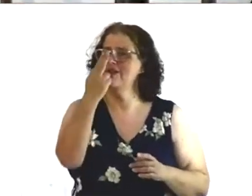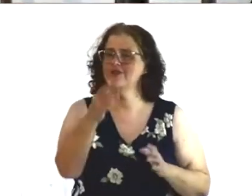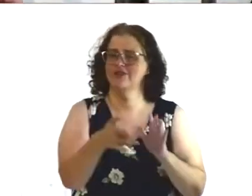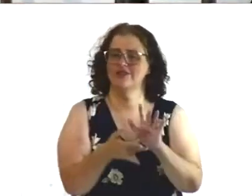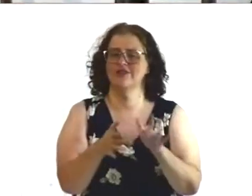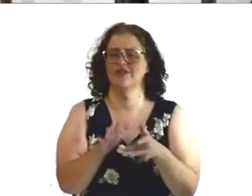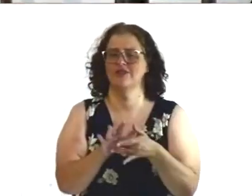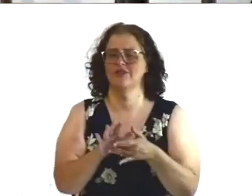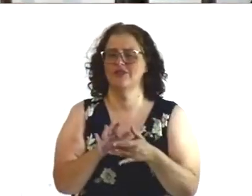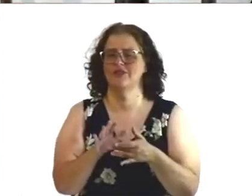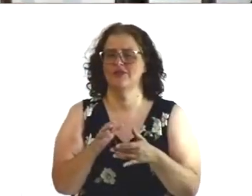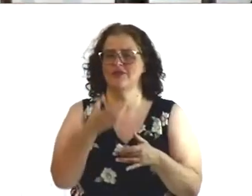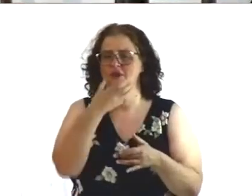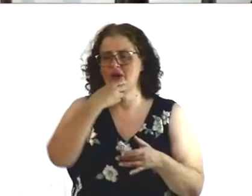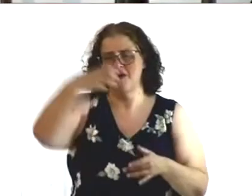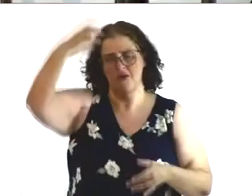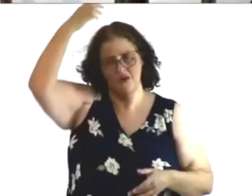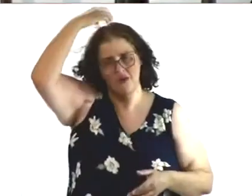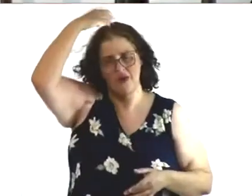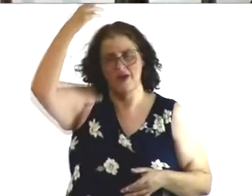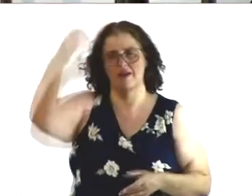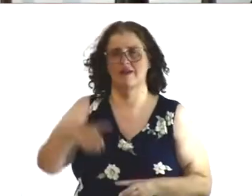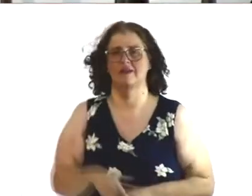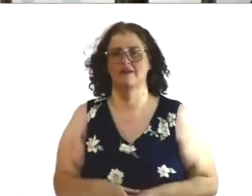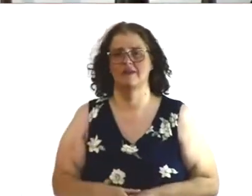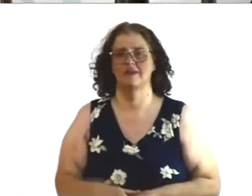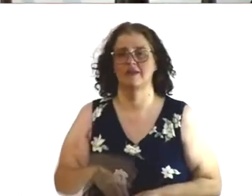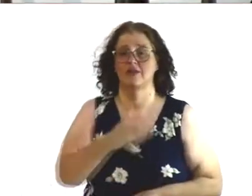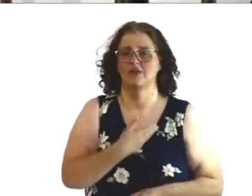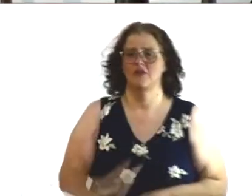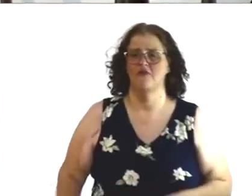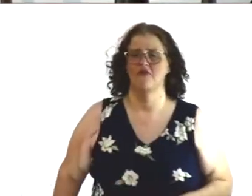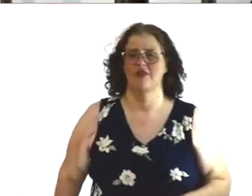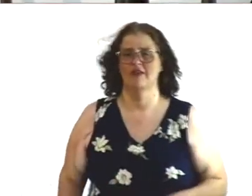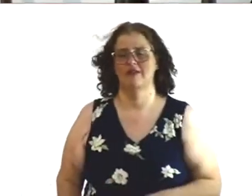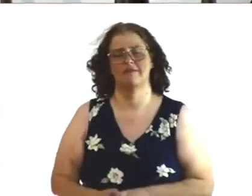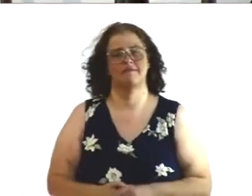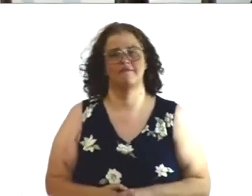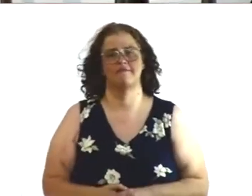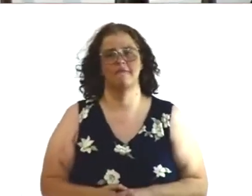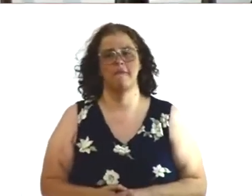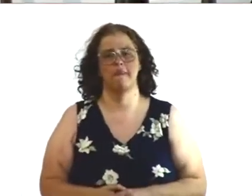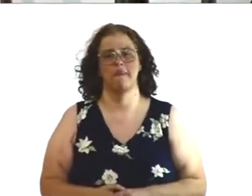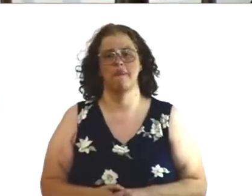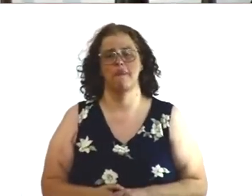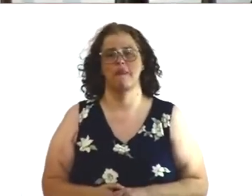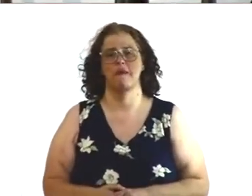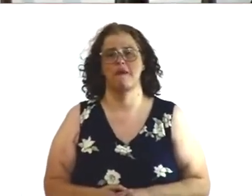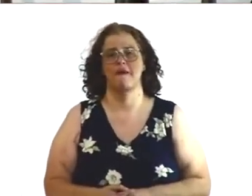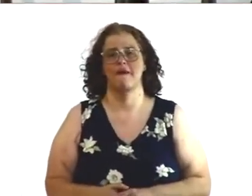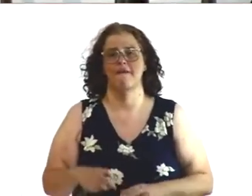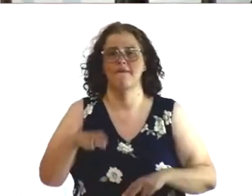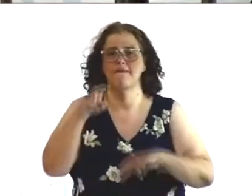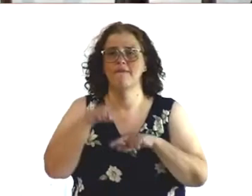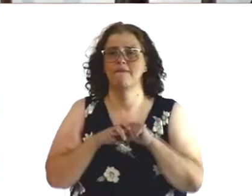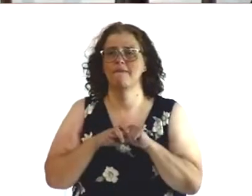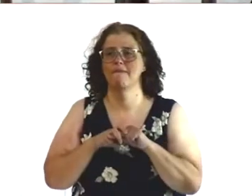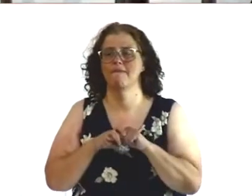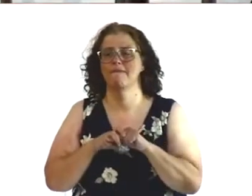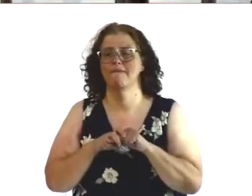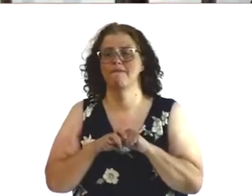Alguém que o Senhor Jesus ainda não é entronizado no seu coração. Crianças, o coração